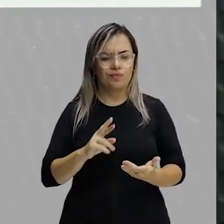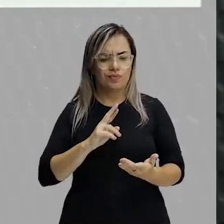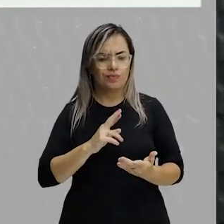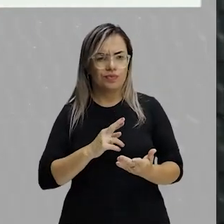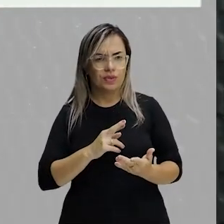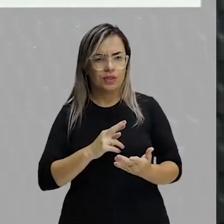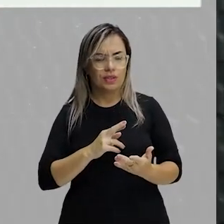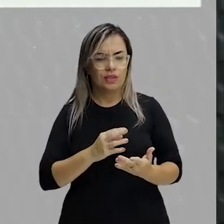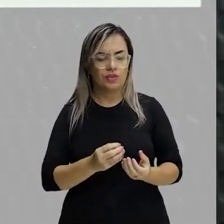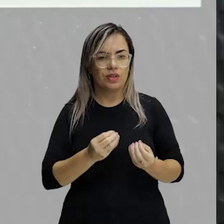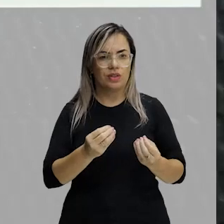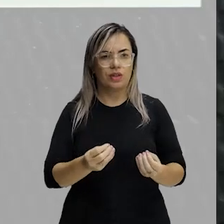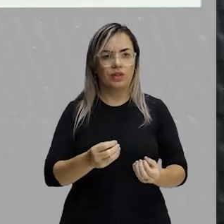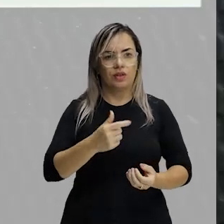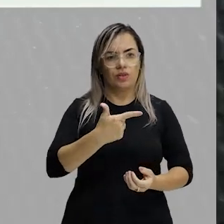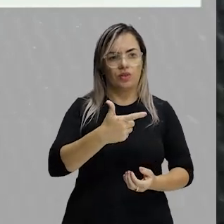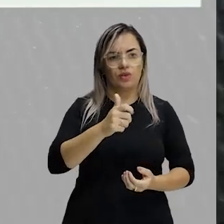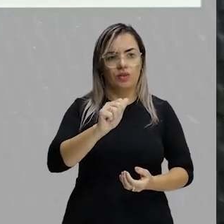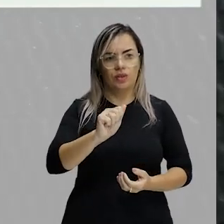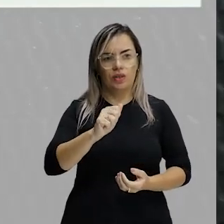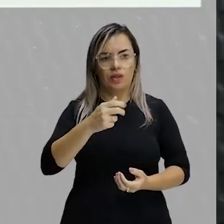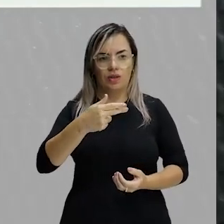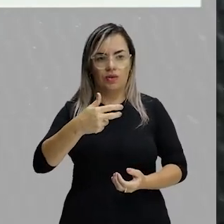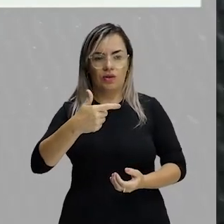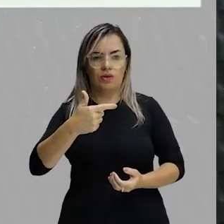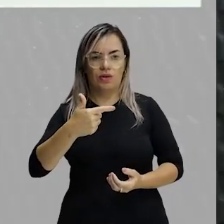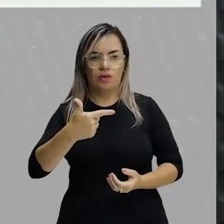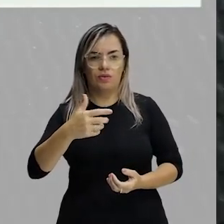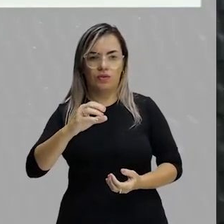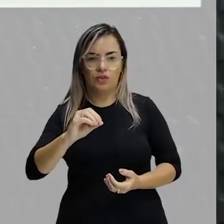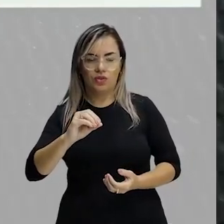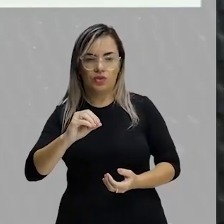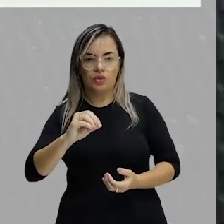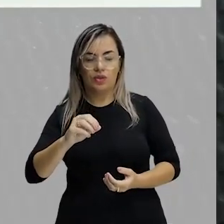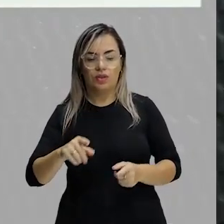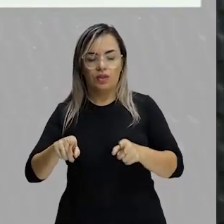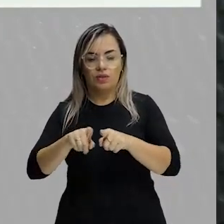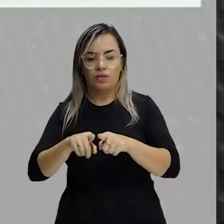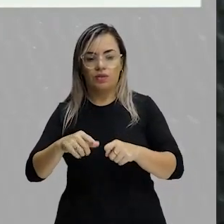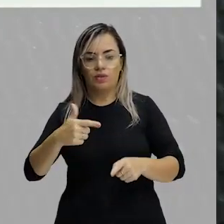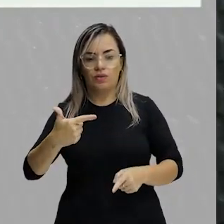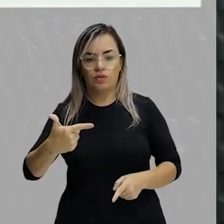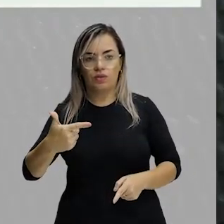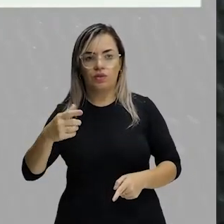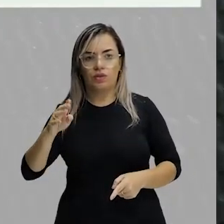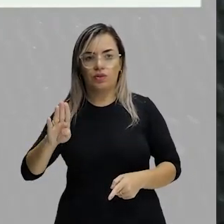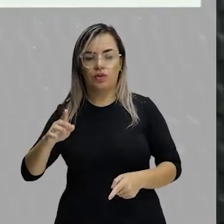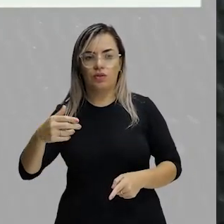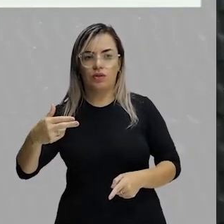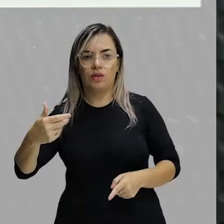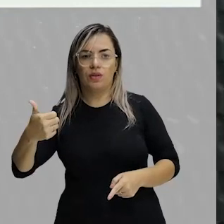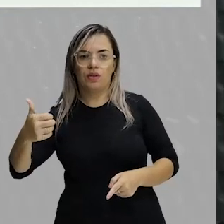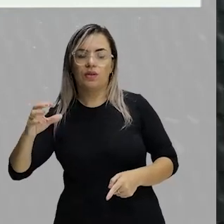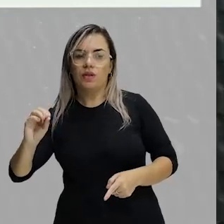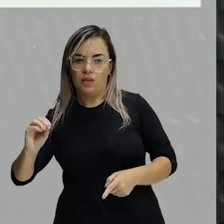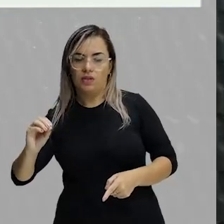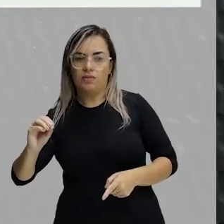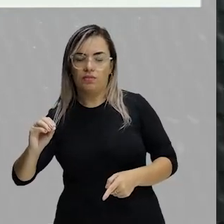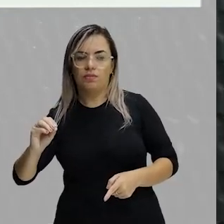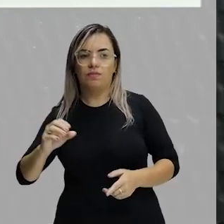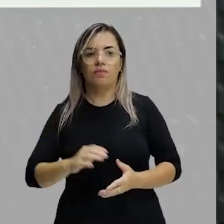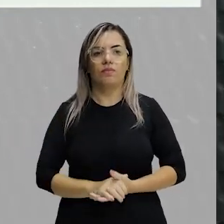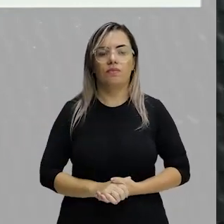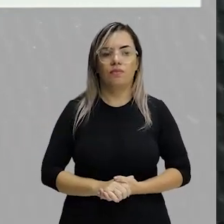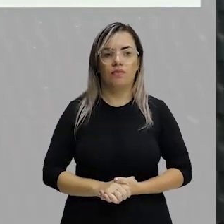valor assim, às vezes ele fala, ó, o eixo real vale 10 e o eixo imaginário vale 20. Tá?